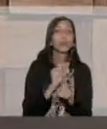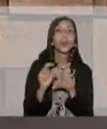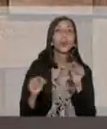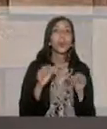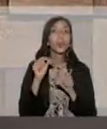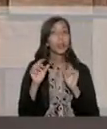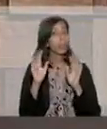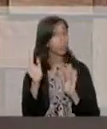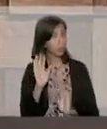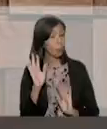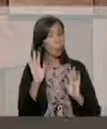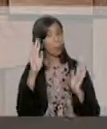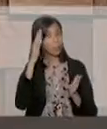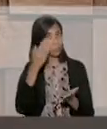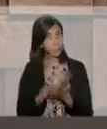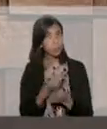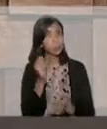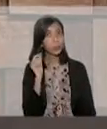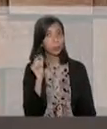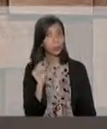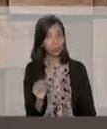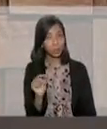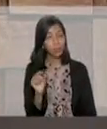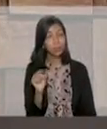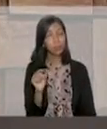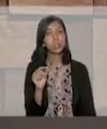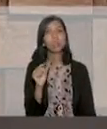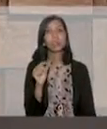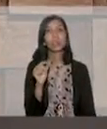espera. Mas eu acredito que